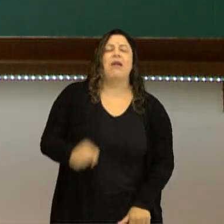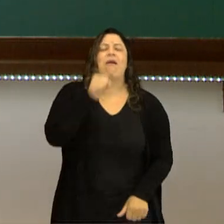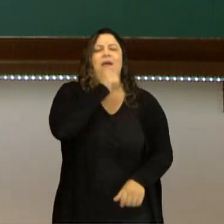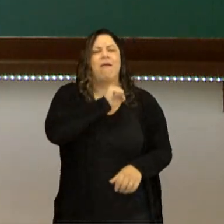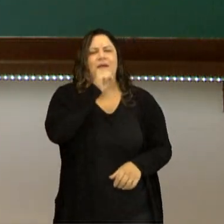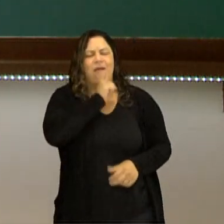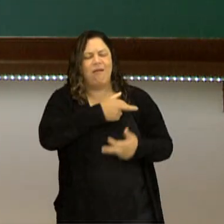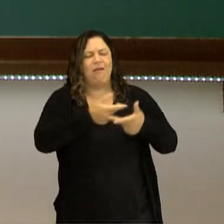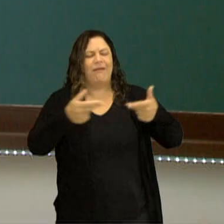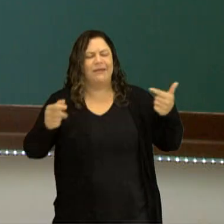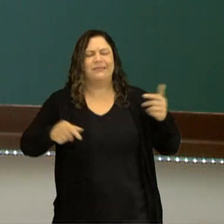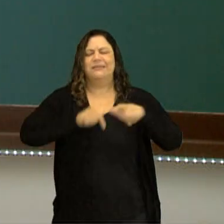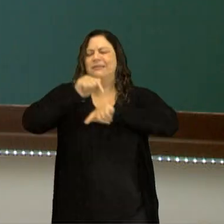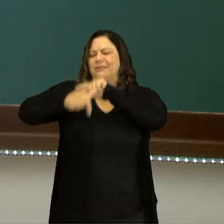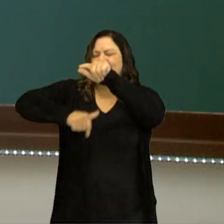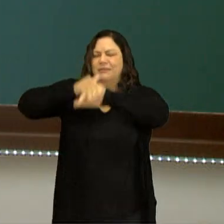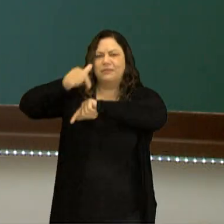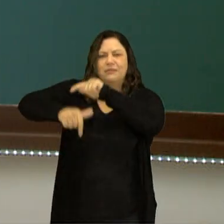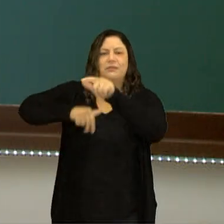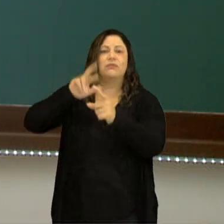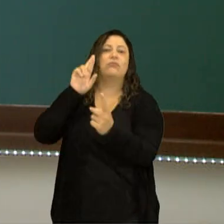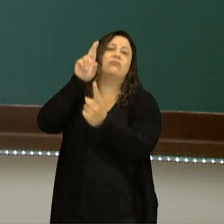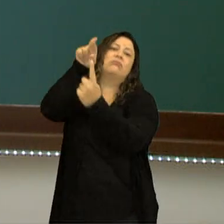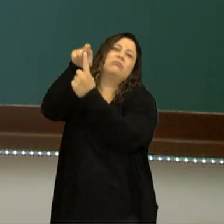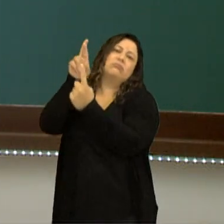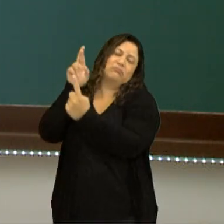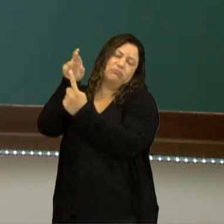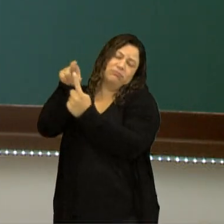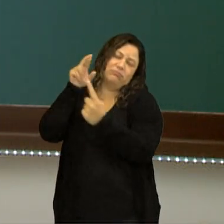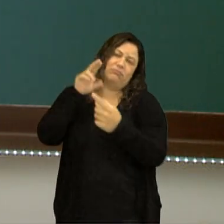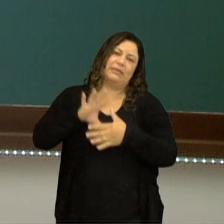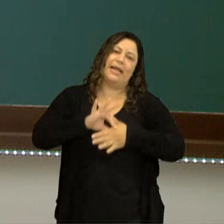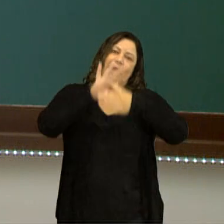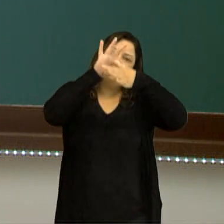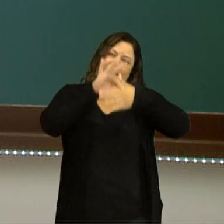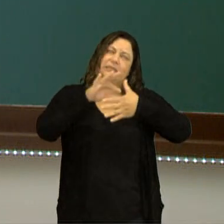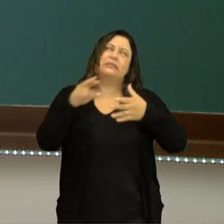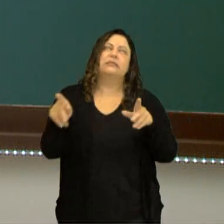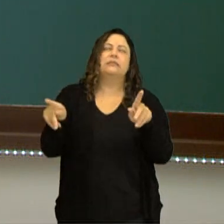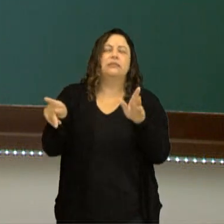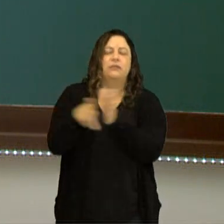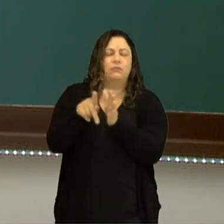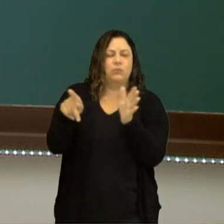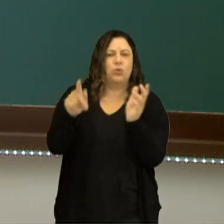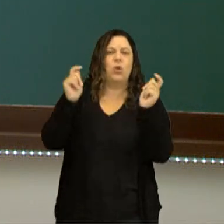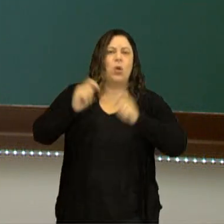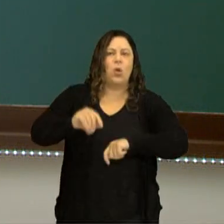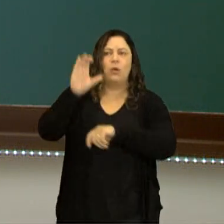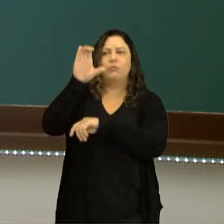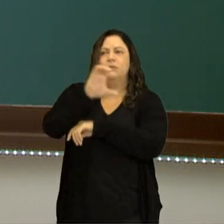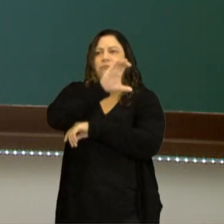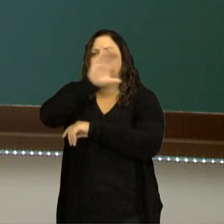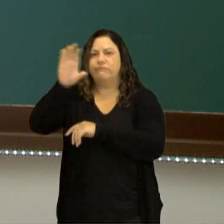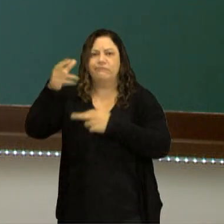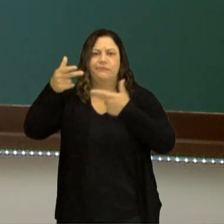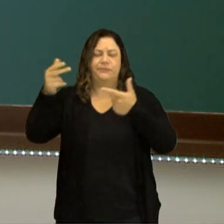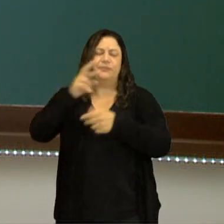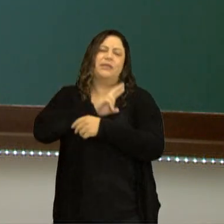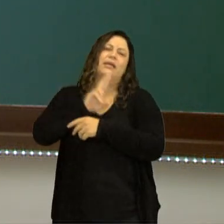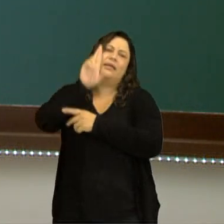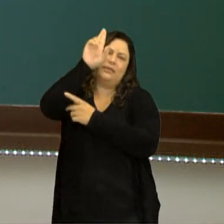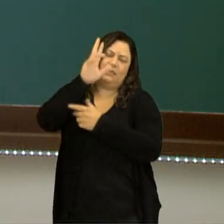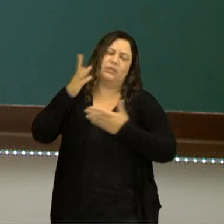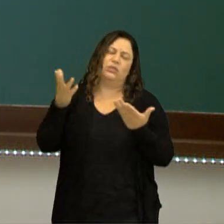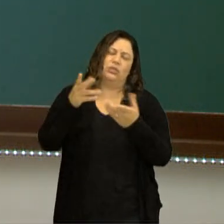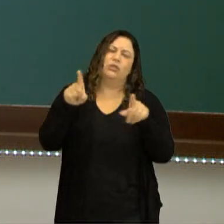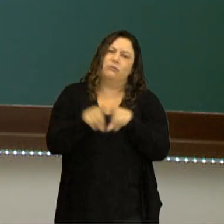idosos, tinham trabalhadores, tinham alguns representantes, inclusive, da própria igreja, que se manifestavam contra toda essa situação.